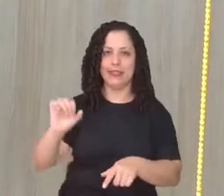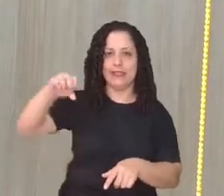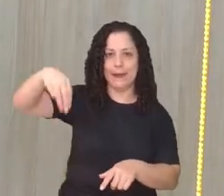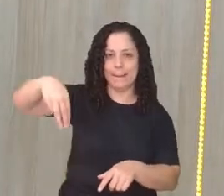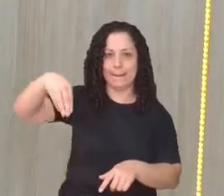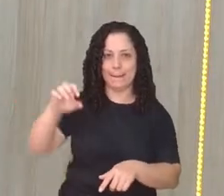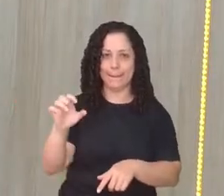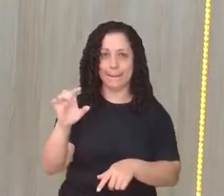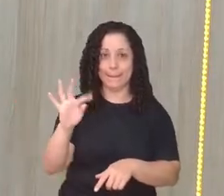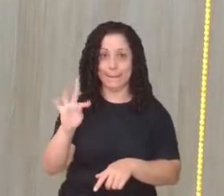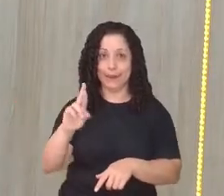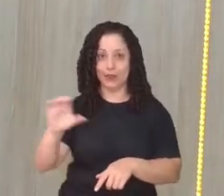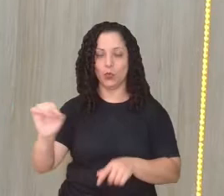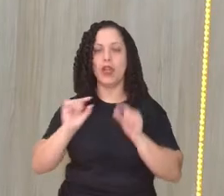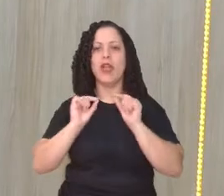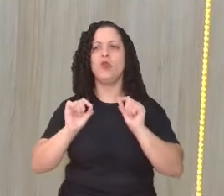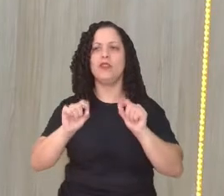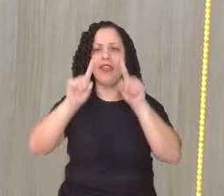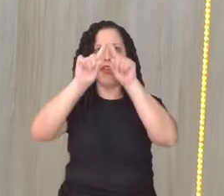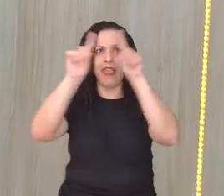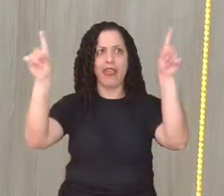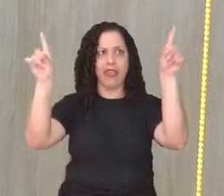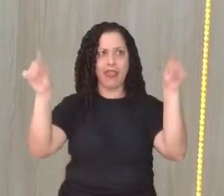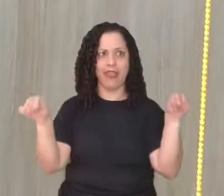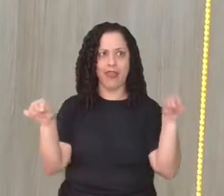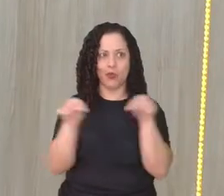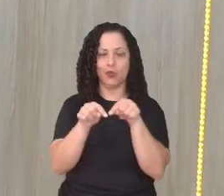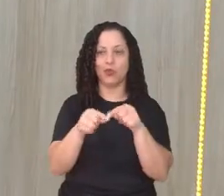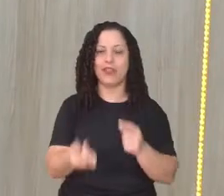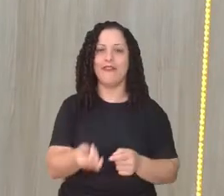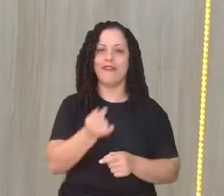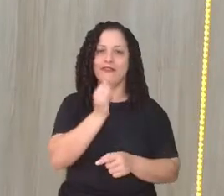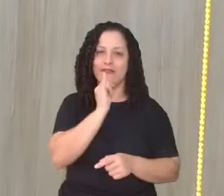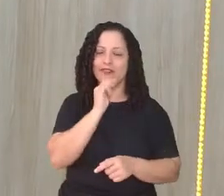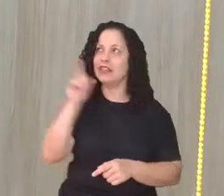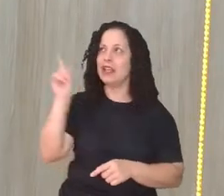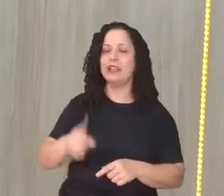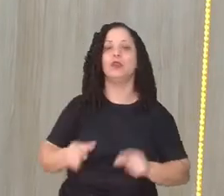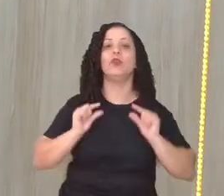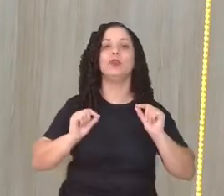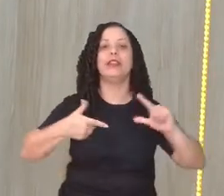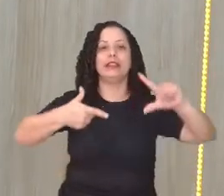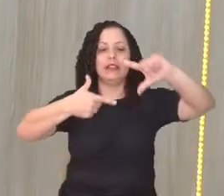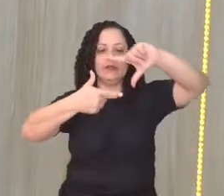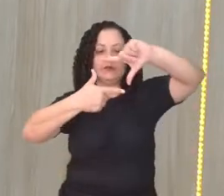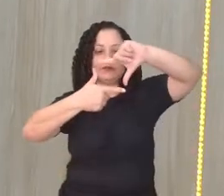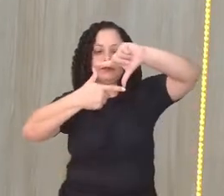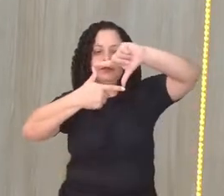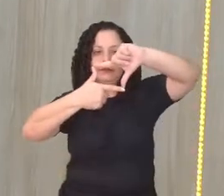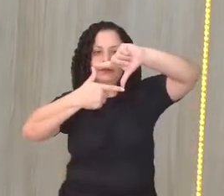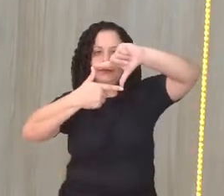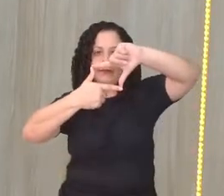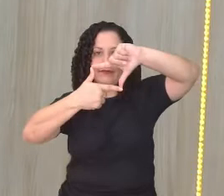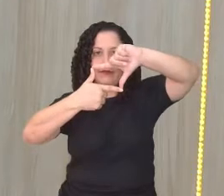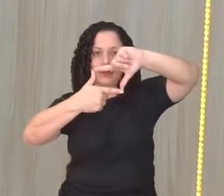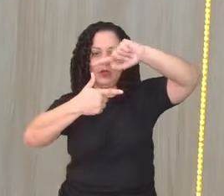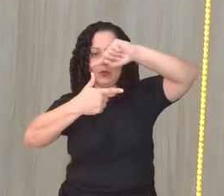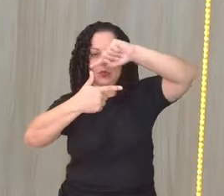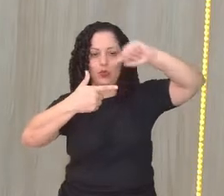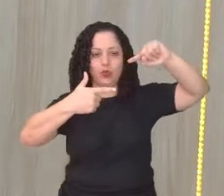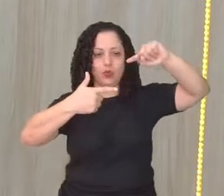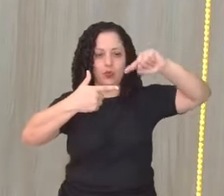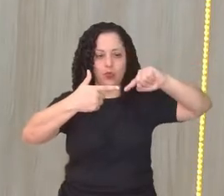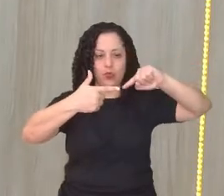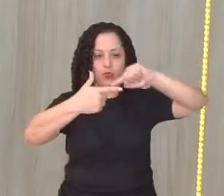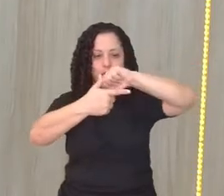o contorno. Veja que eu botei um retângulo pretinho e fiz o contorno de branco. E a